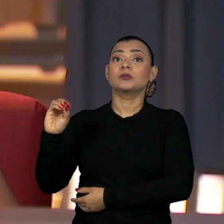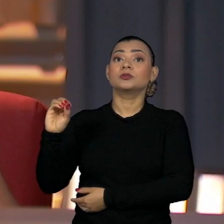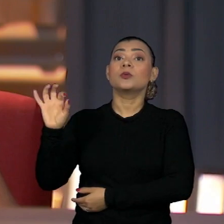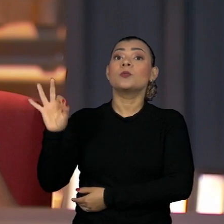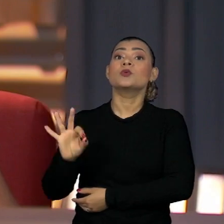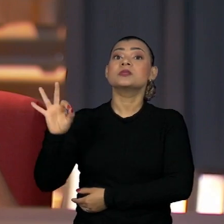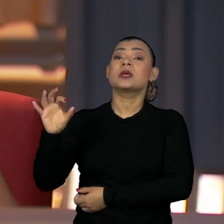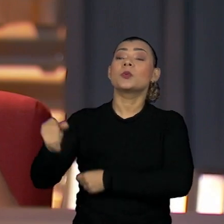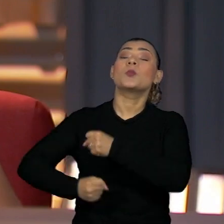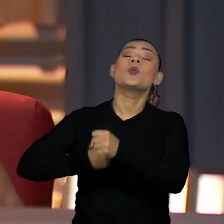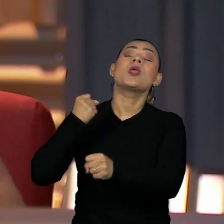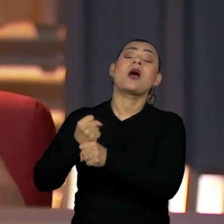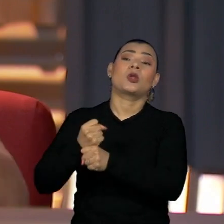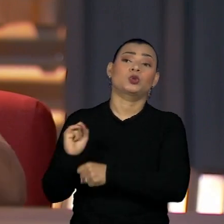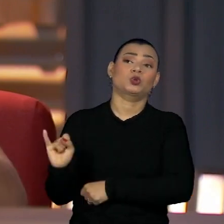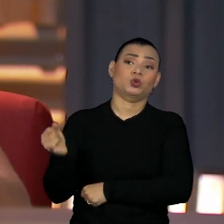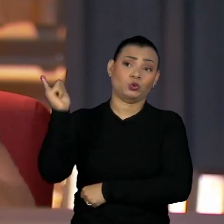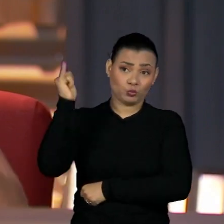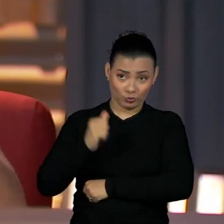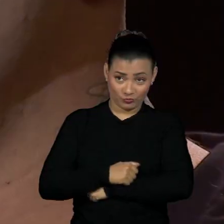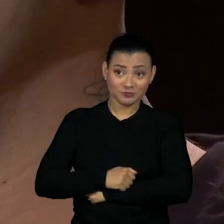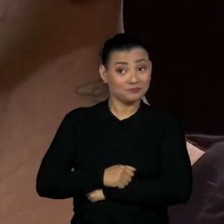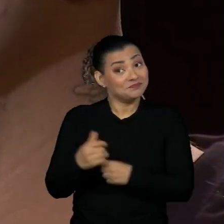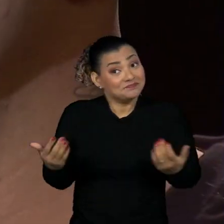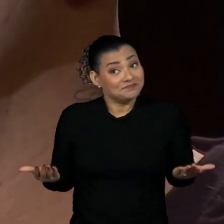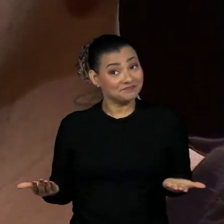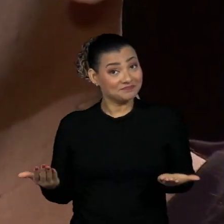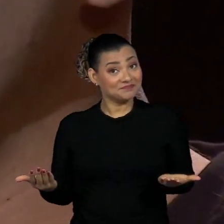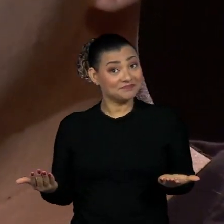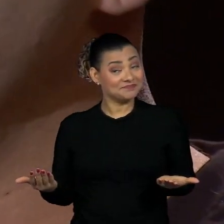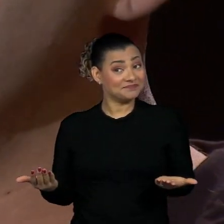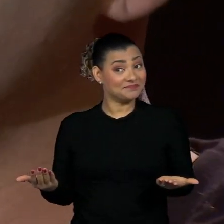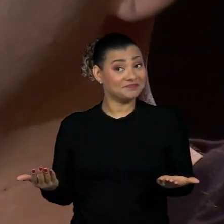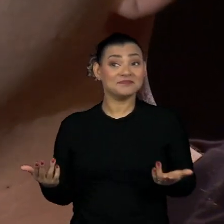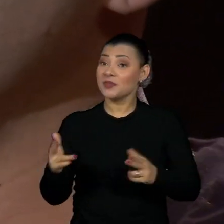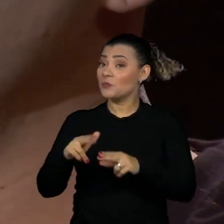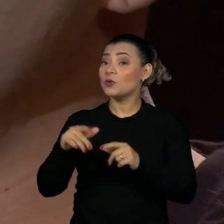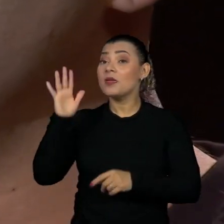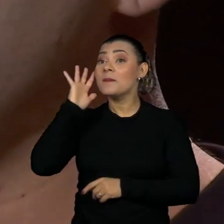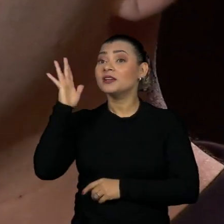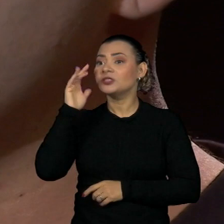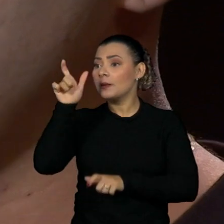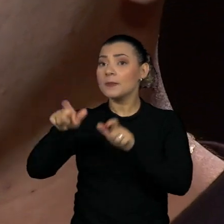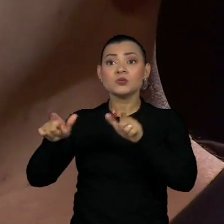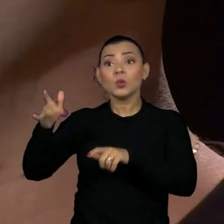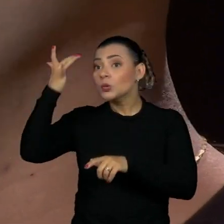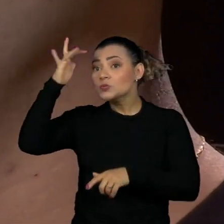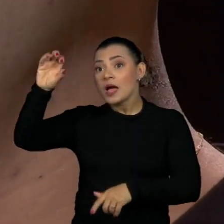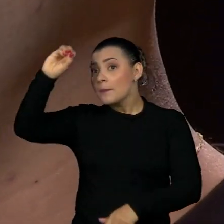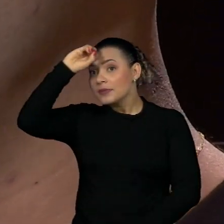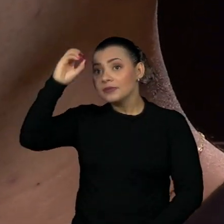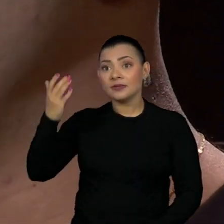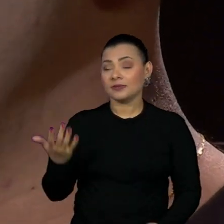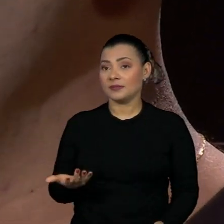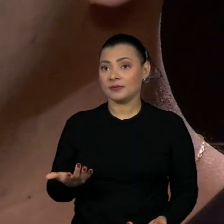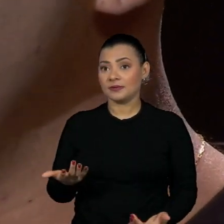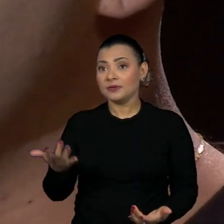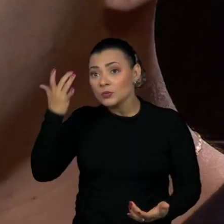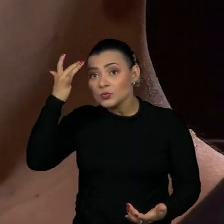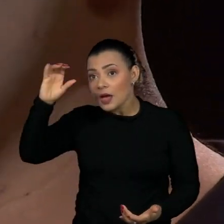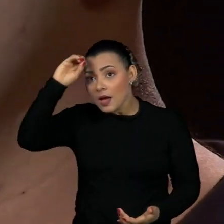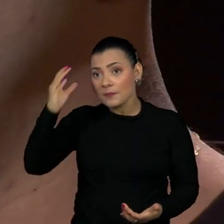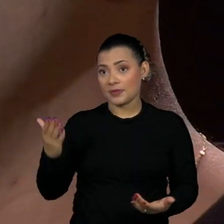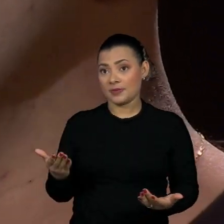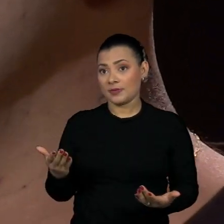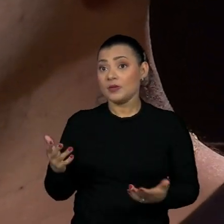ano. Sim. Né? E ali no rotativo ou algo do tipo. Então, imagina a pessoa que não tenha consciência disso. Né? E